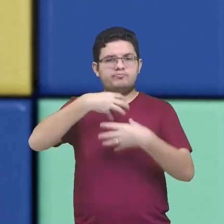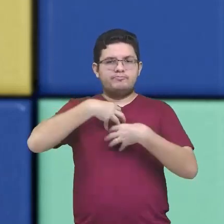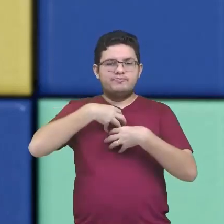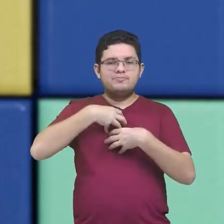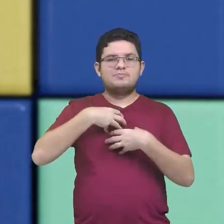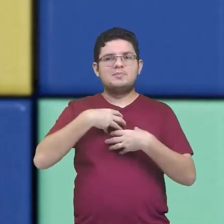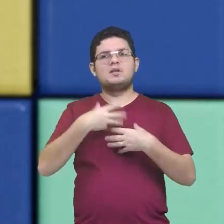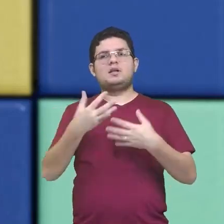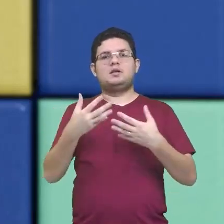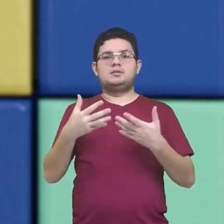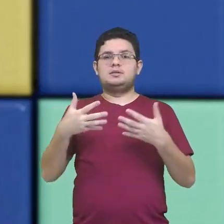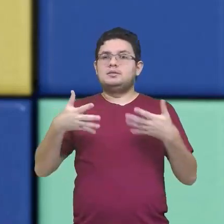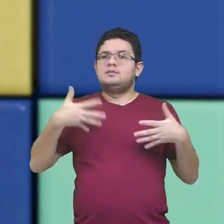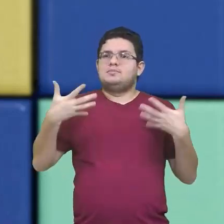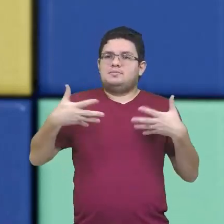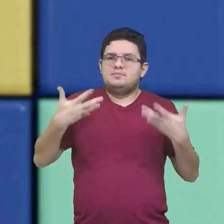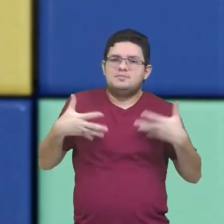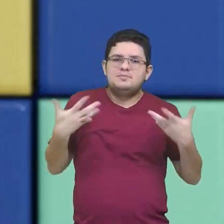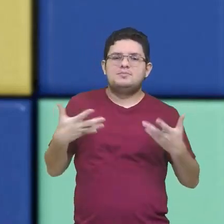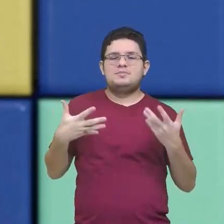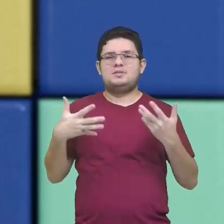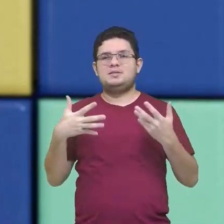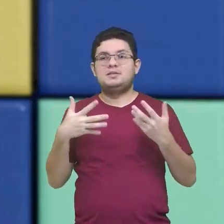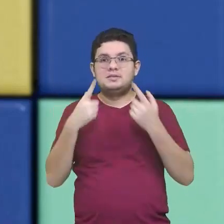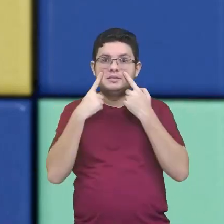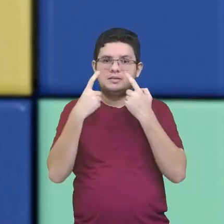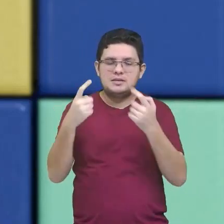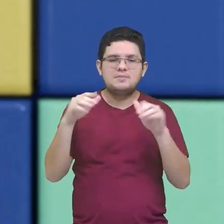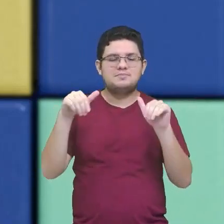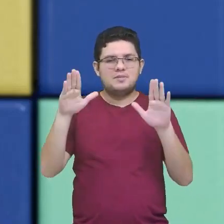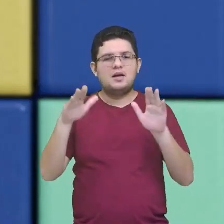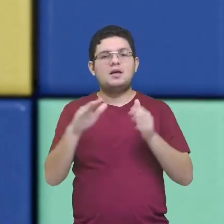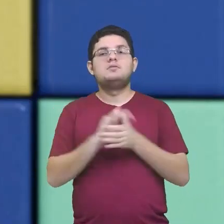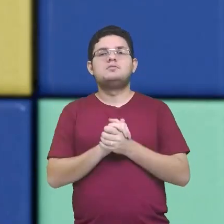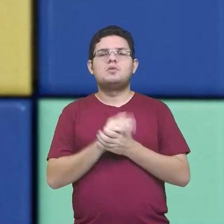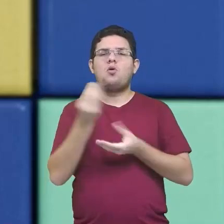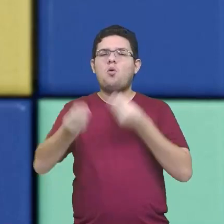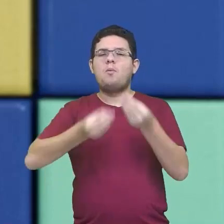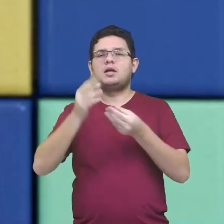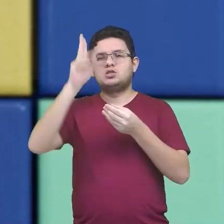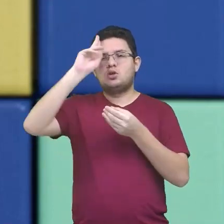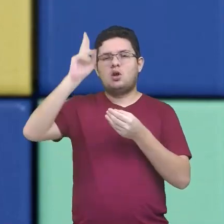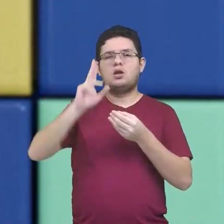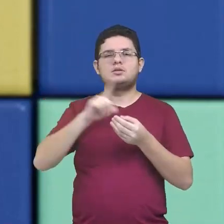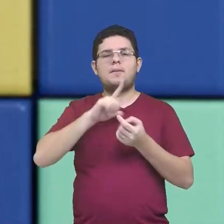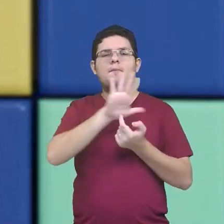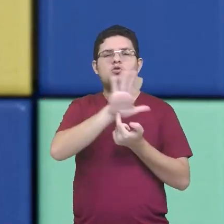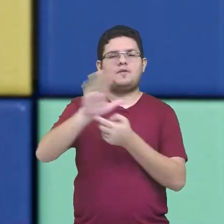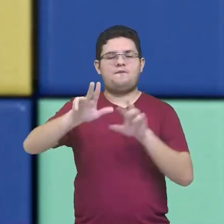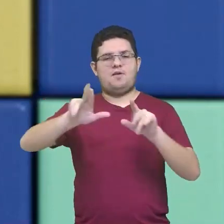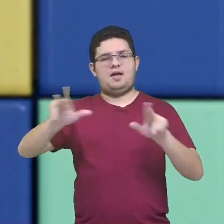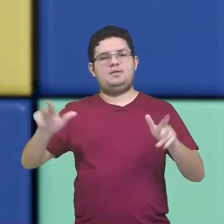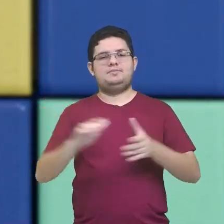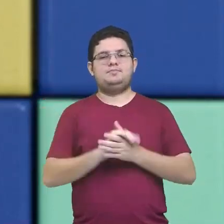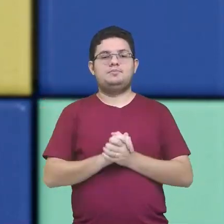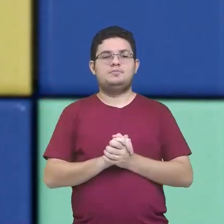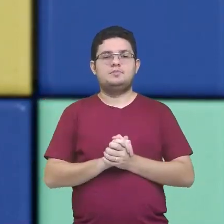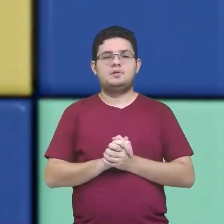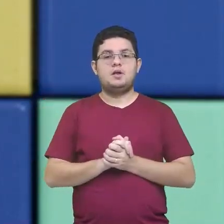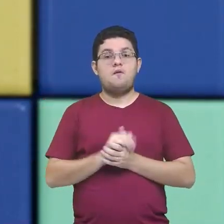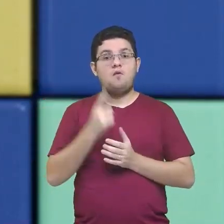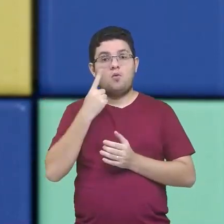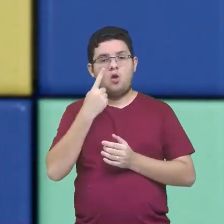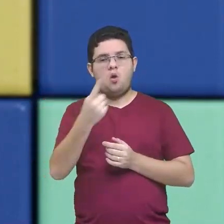né, com essa história sendo contada através aí das exposições, tá bom? Então, vamos dar uma olhadinha na